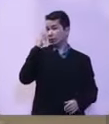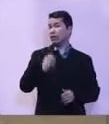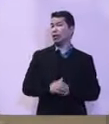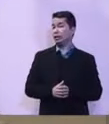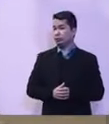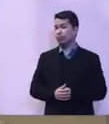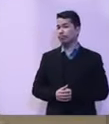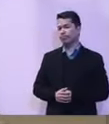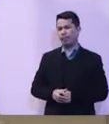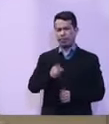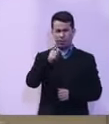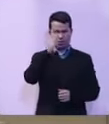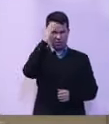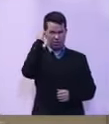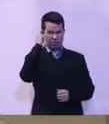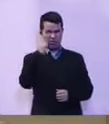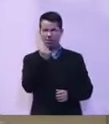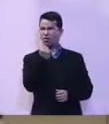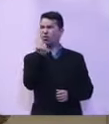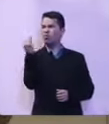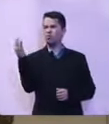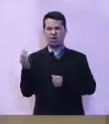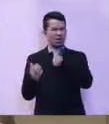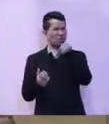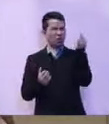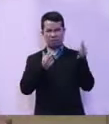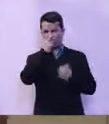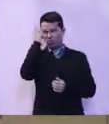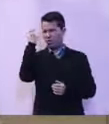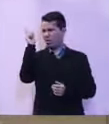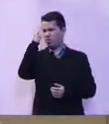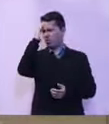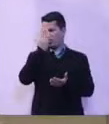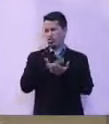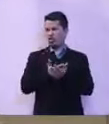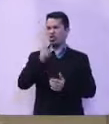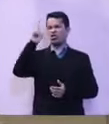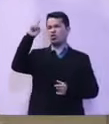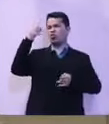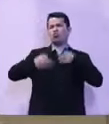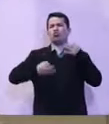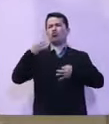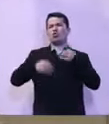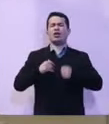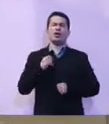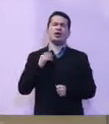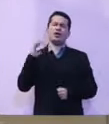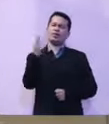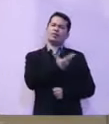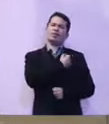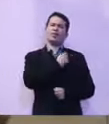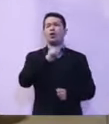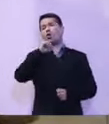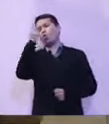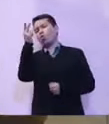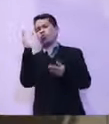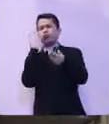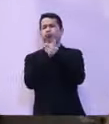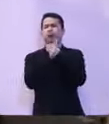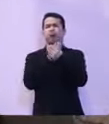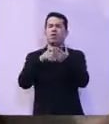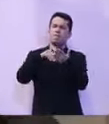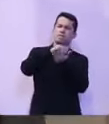creem que Deus vai julgar, nem que Deus vai salvar e nem que Deus vai condenar. E mesmo que nós